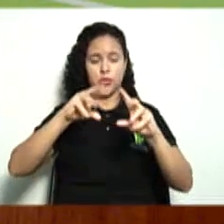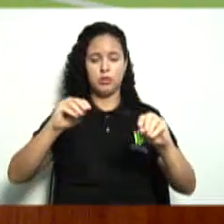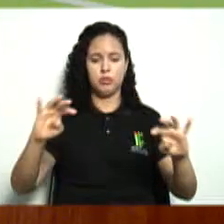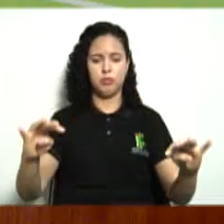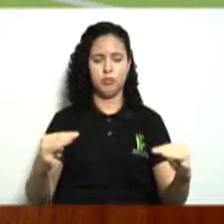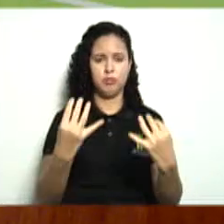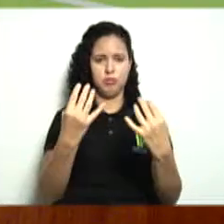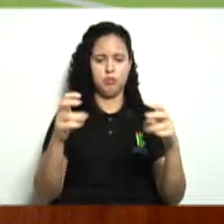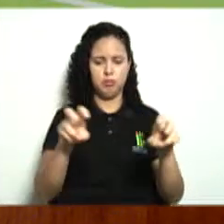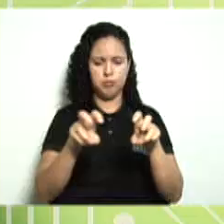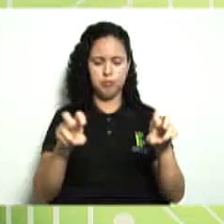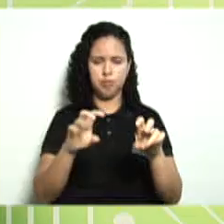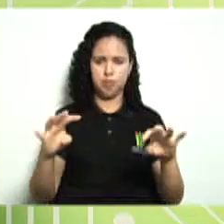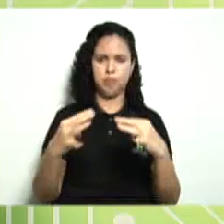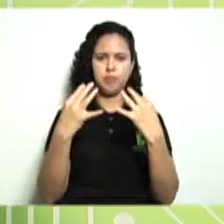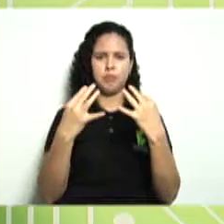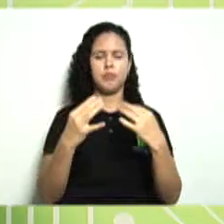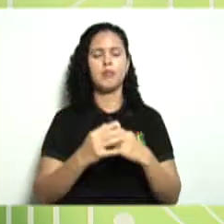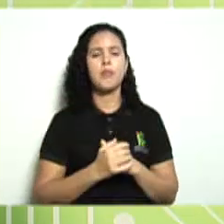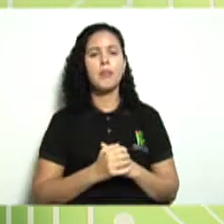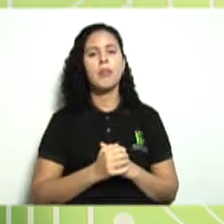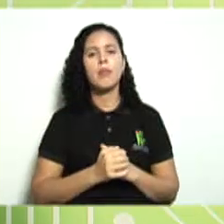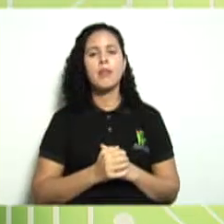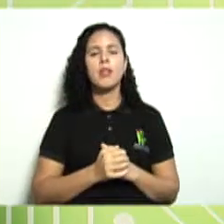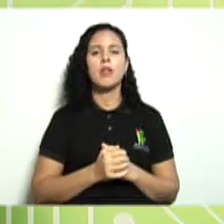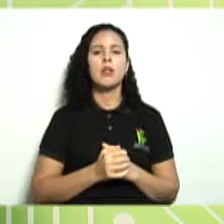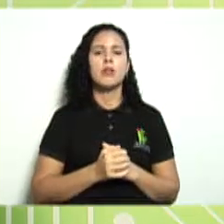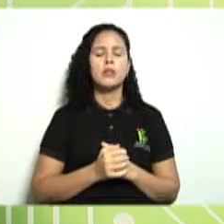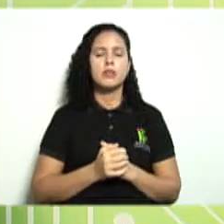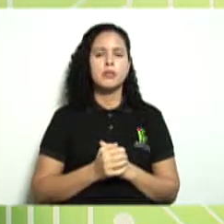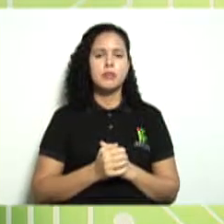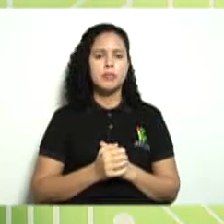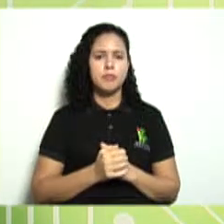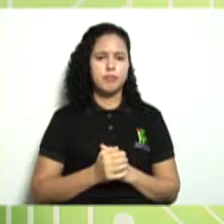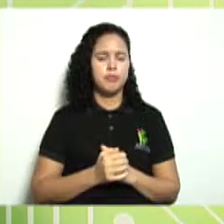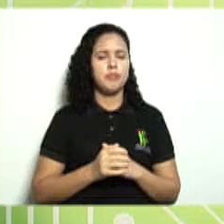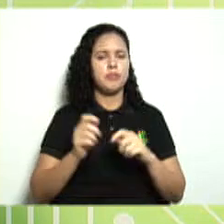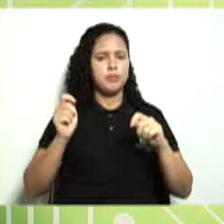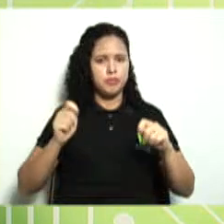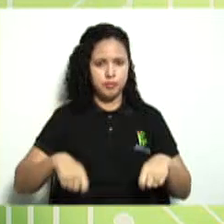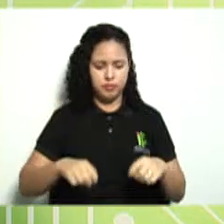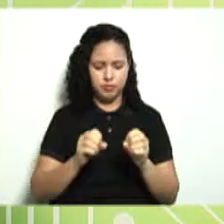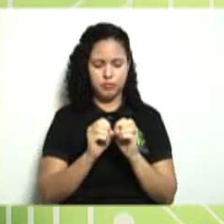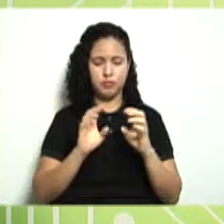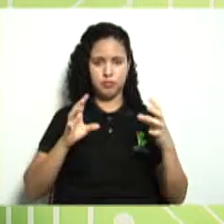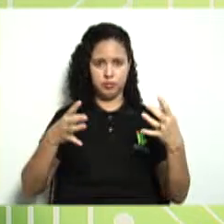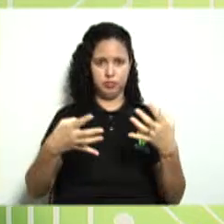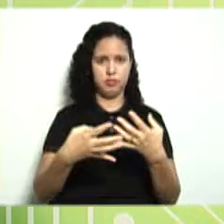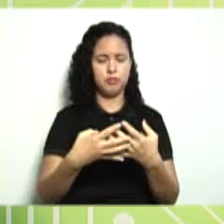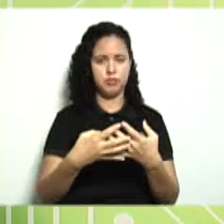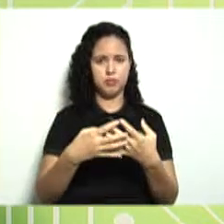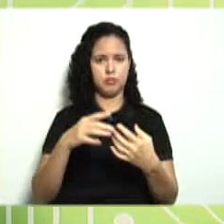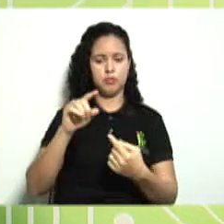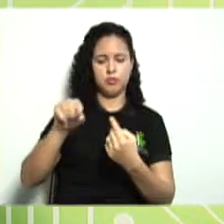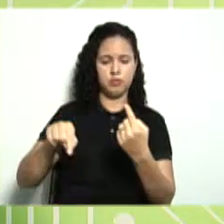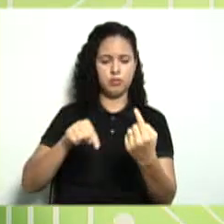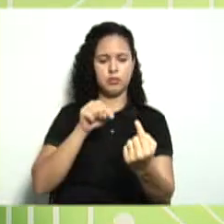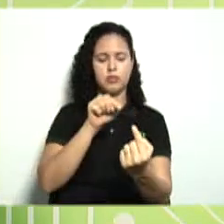É bacana isso, Luiz? Isso é ótimo. Isso é um dos recursos que você pode estar fazendo em PowerPoint. Então, assim, qual o objetivo